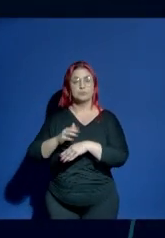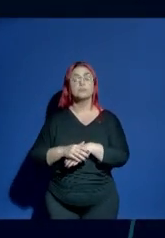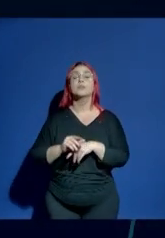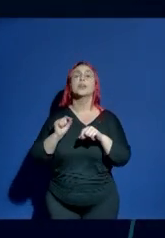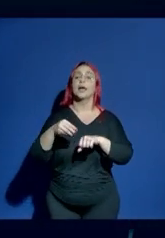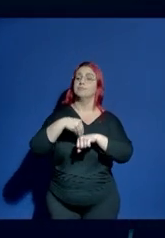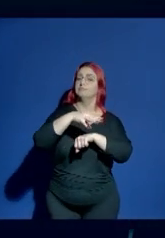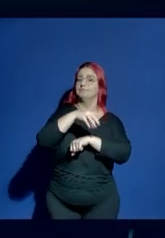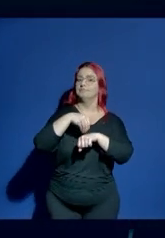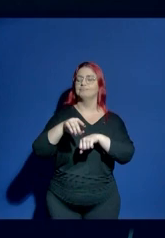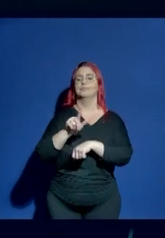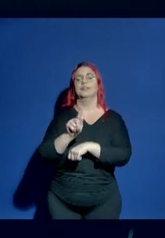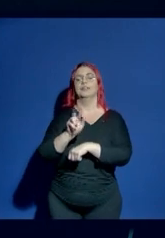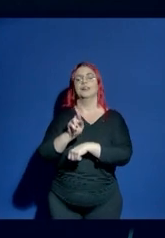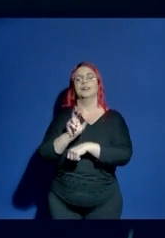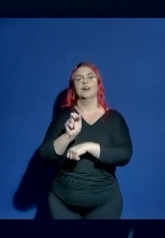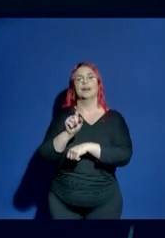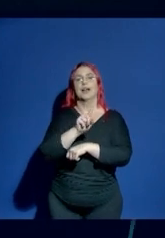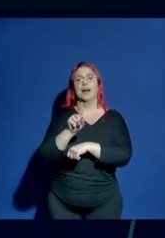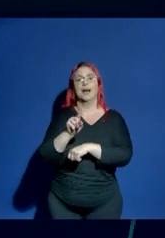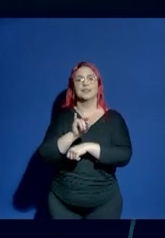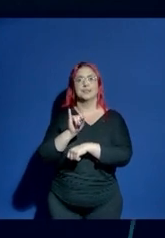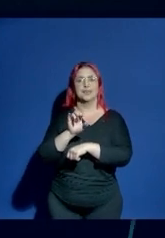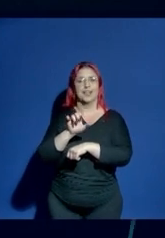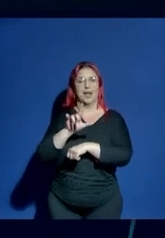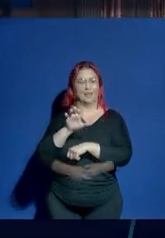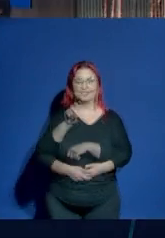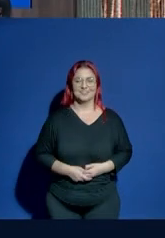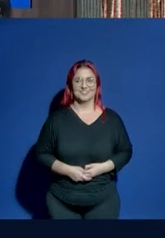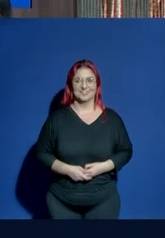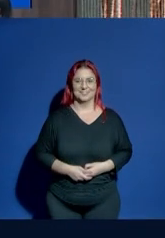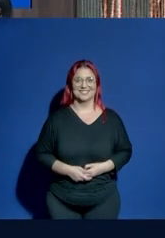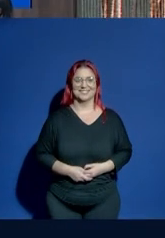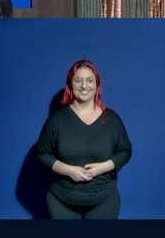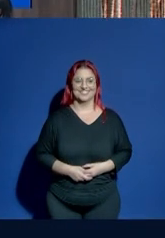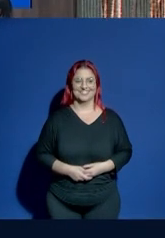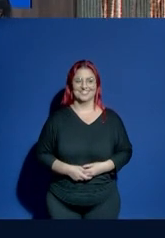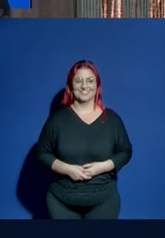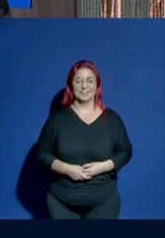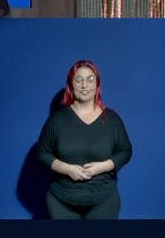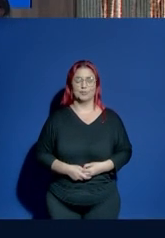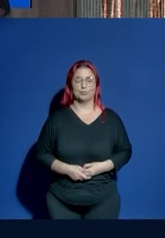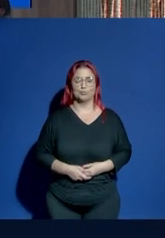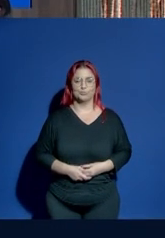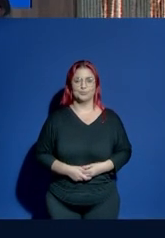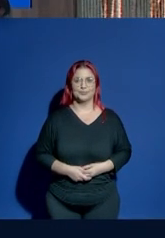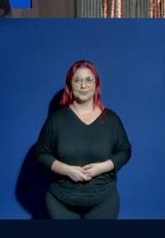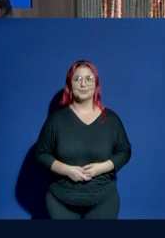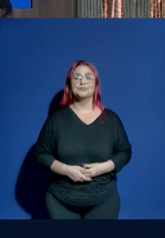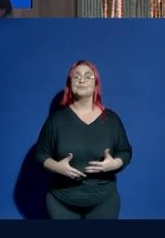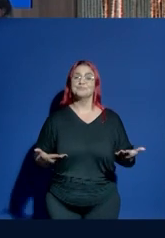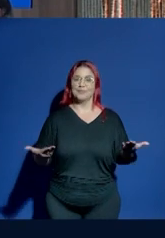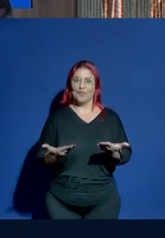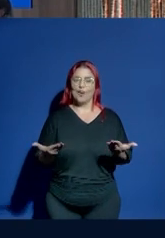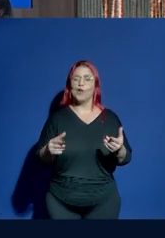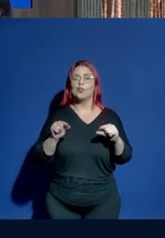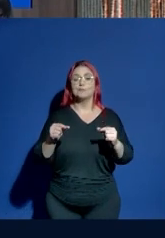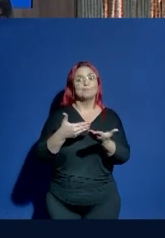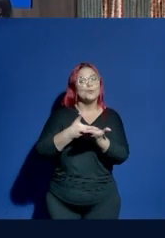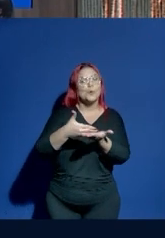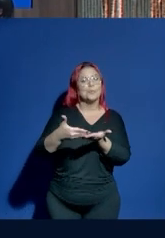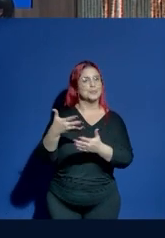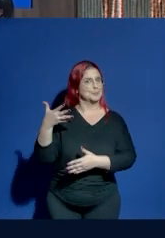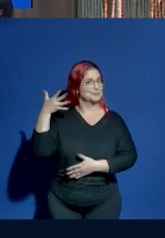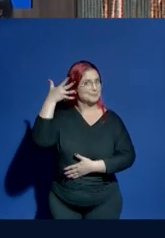painel, Graziella Wada, diretora executiva do BTG Pactual. Bom, obrigada a todos. Vamos dar início aqui ao nosso painel.